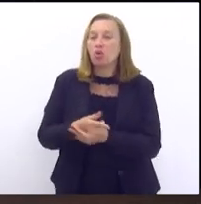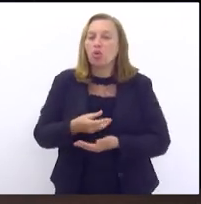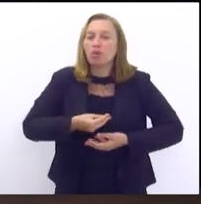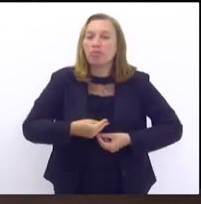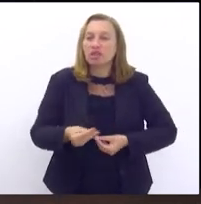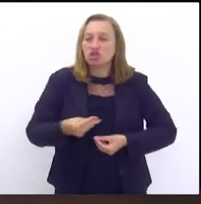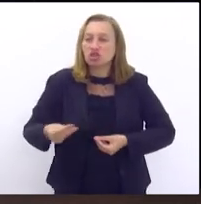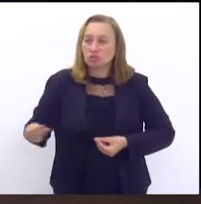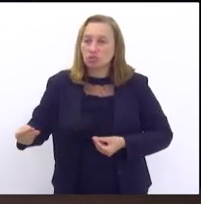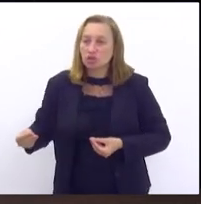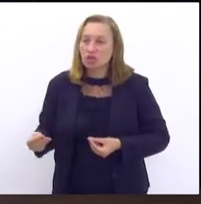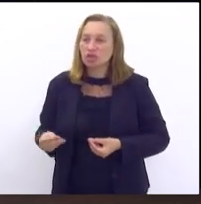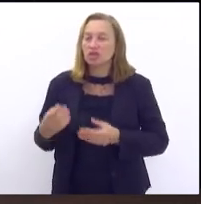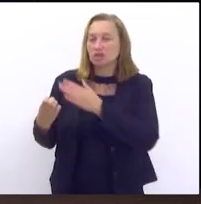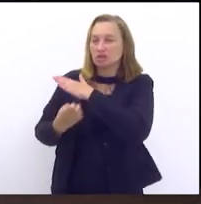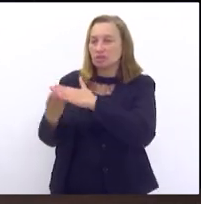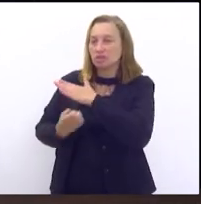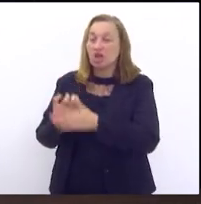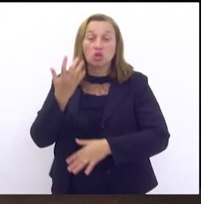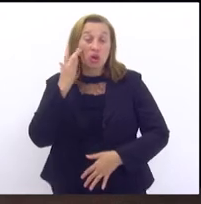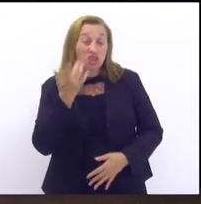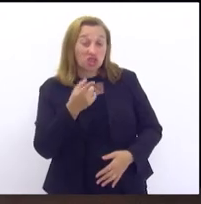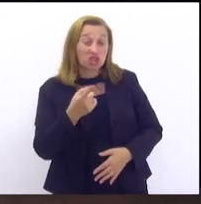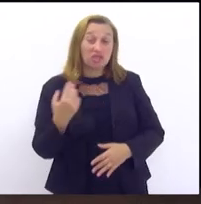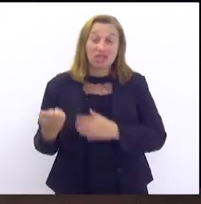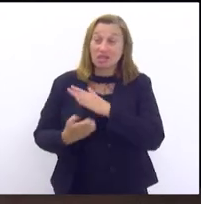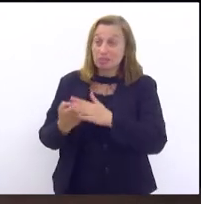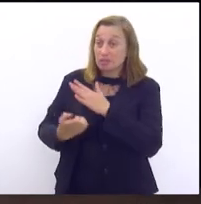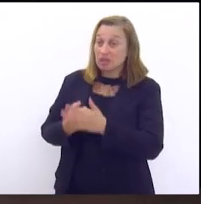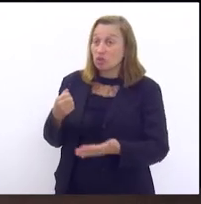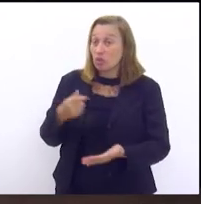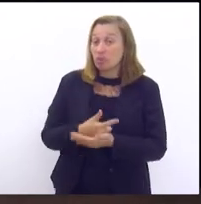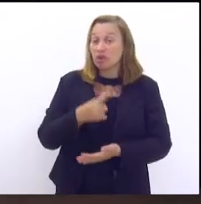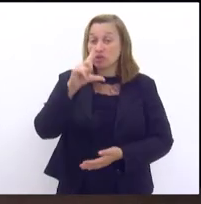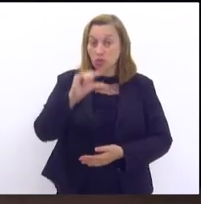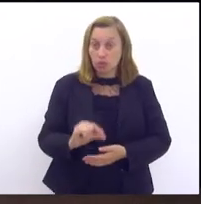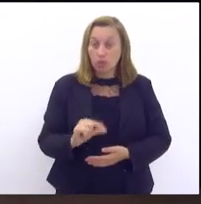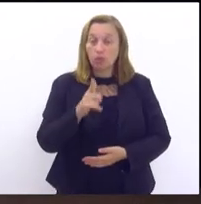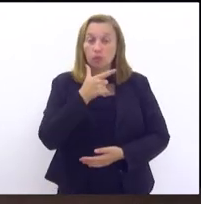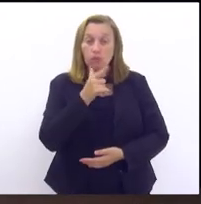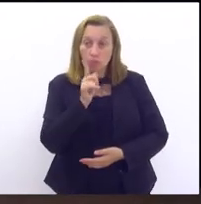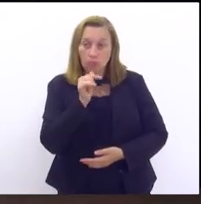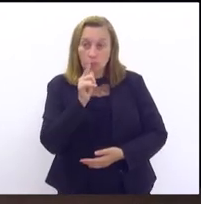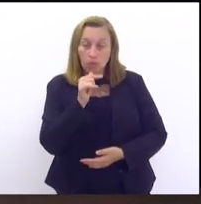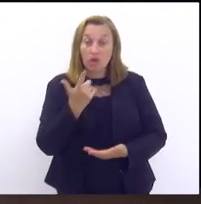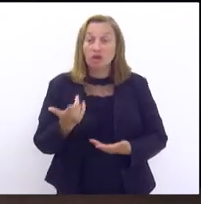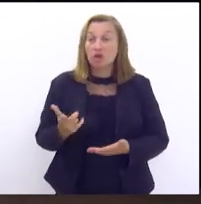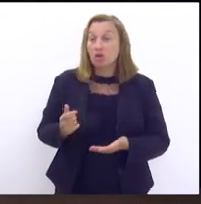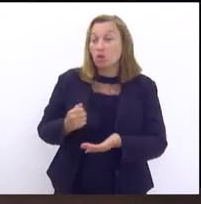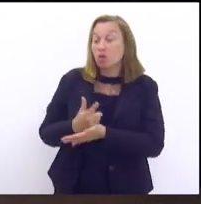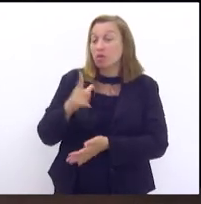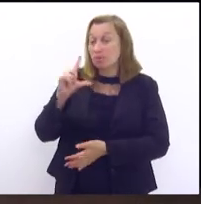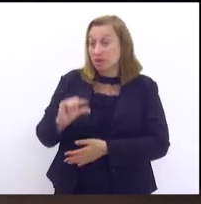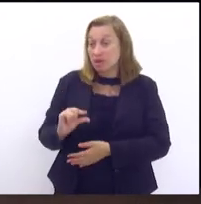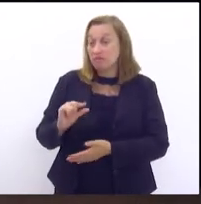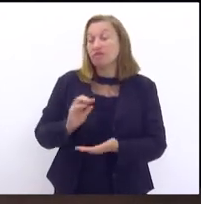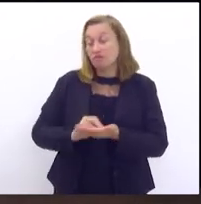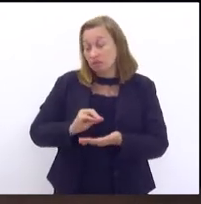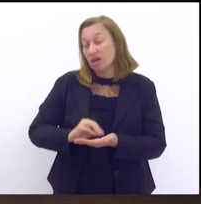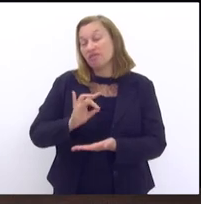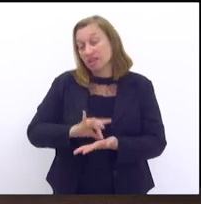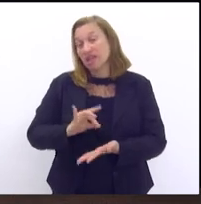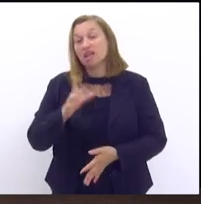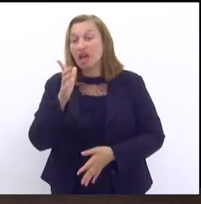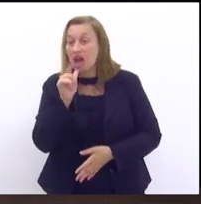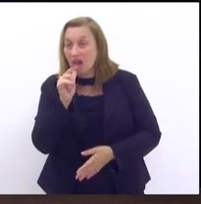distribuir são as concessionárias. Então, eu estou achando que as concessionárias estão comprando menos água. E ela comprando menos água, é claro que vai faltar água na ponta.